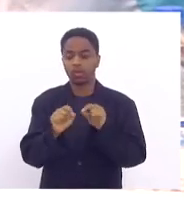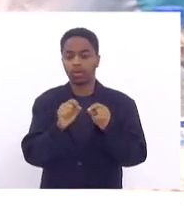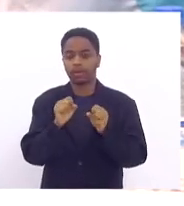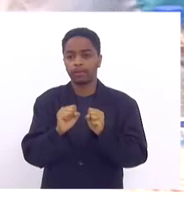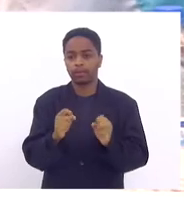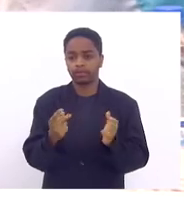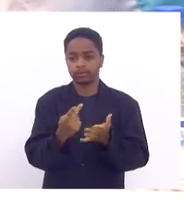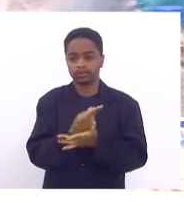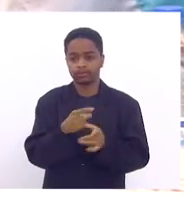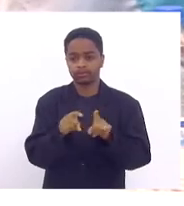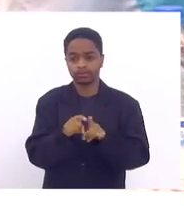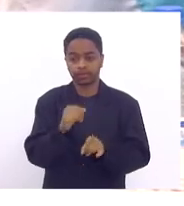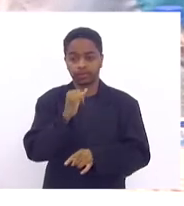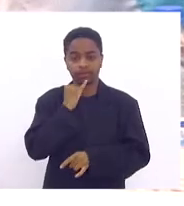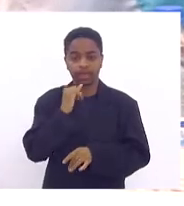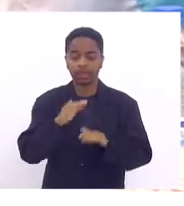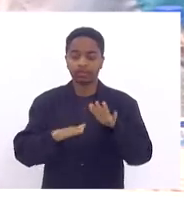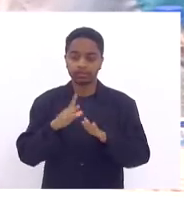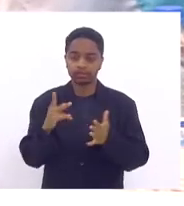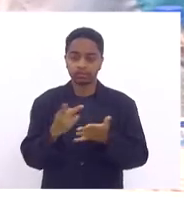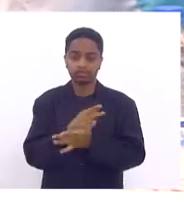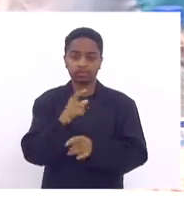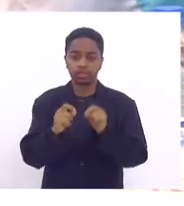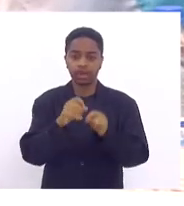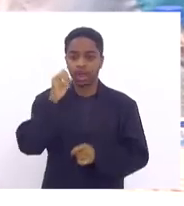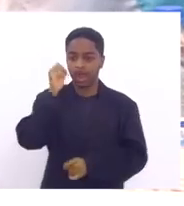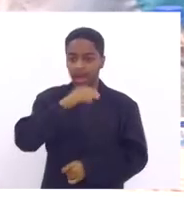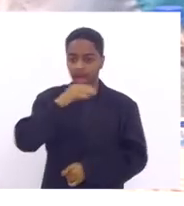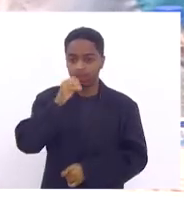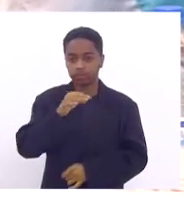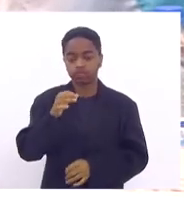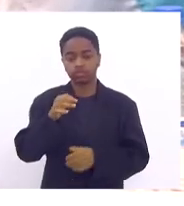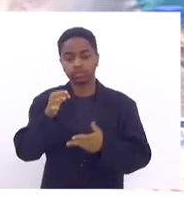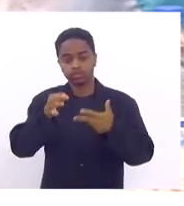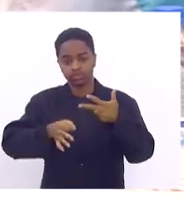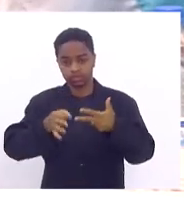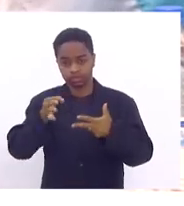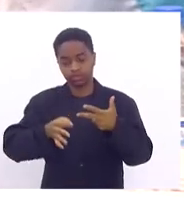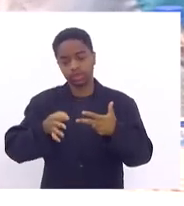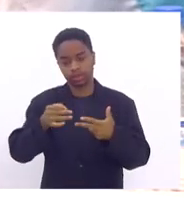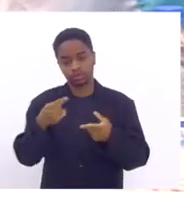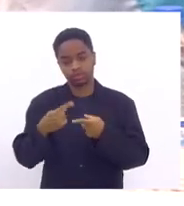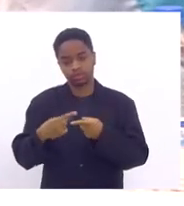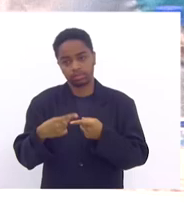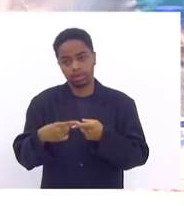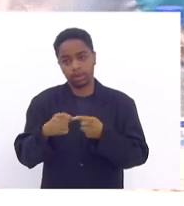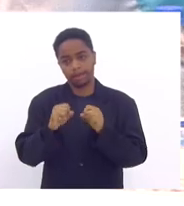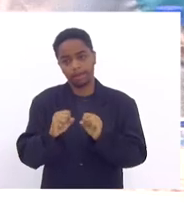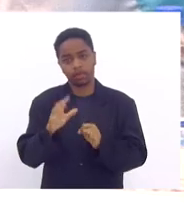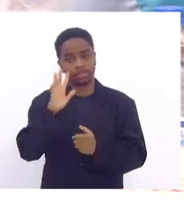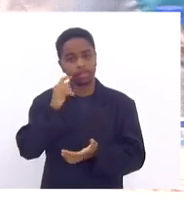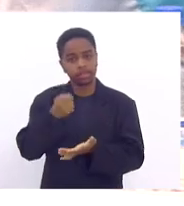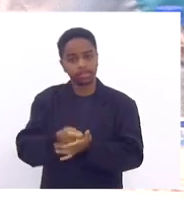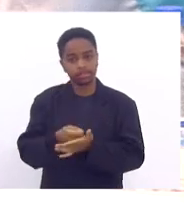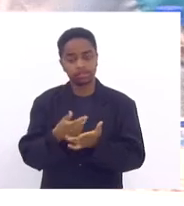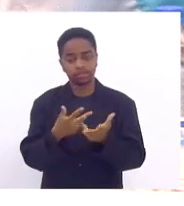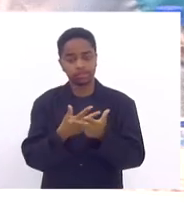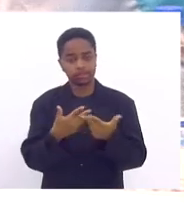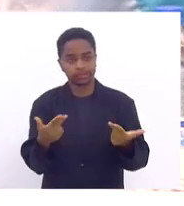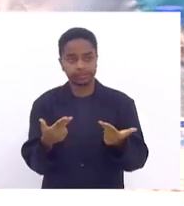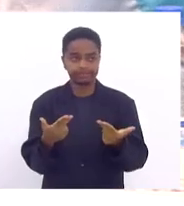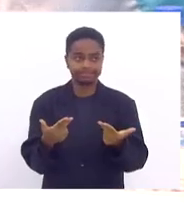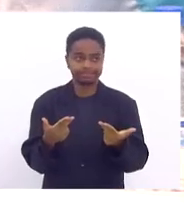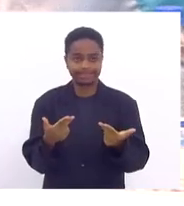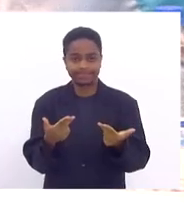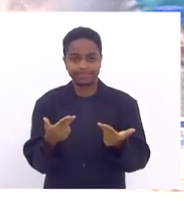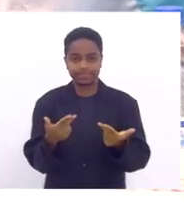infelizmente às vezes existe de abuso por parte do Poder Judiciário que pode tomar decisões com as quais